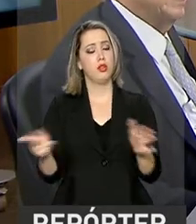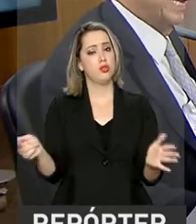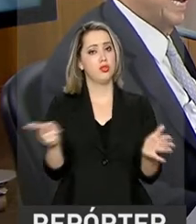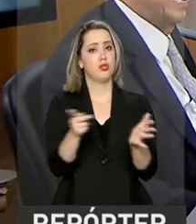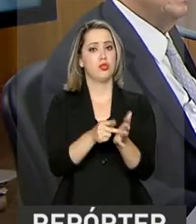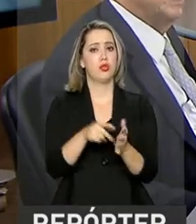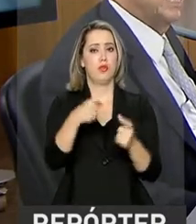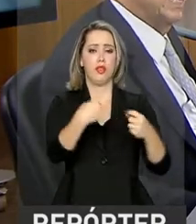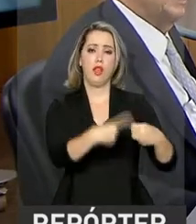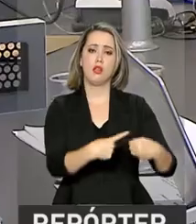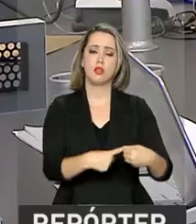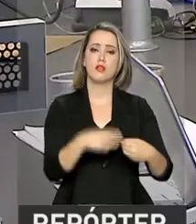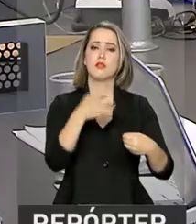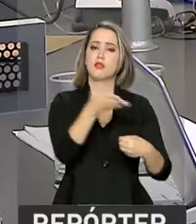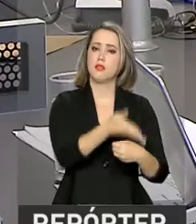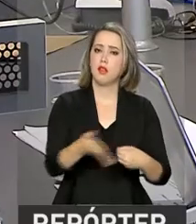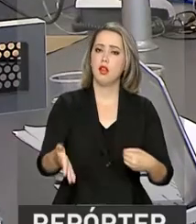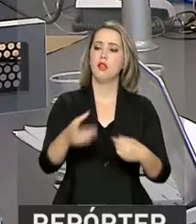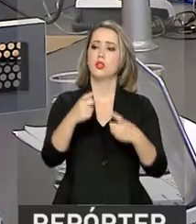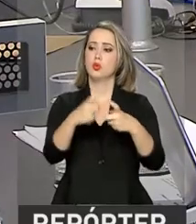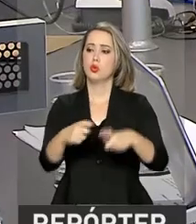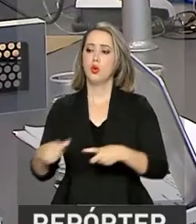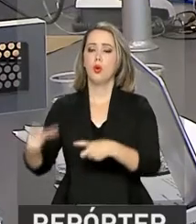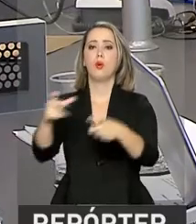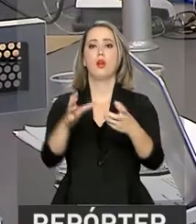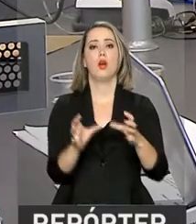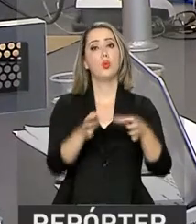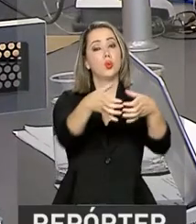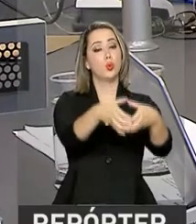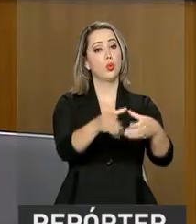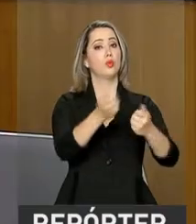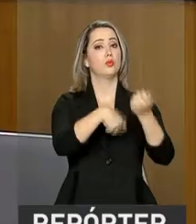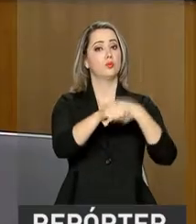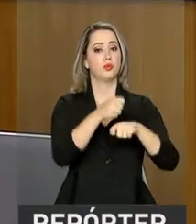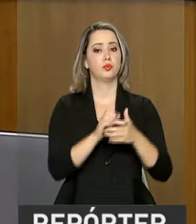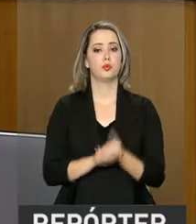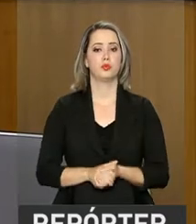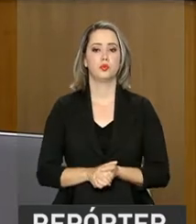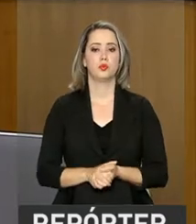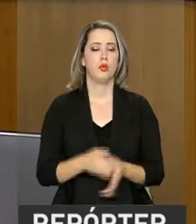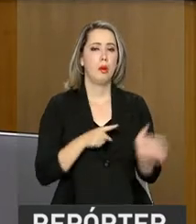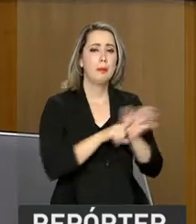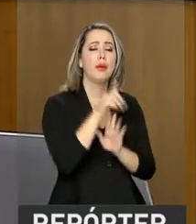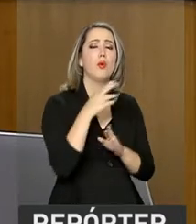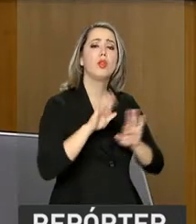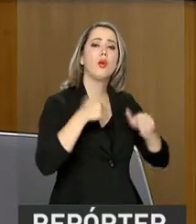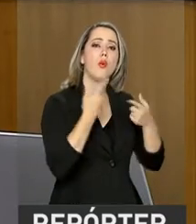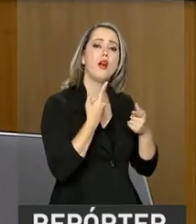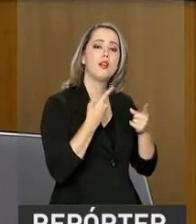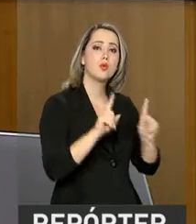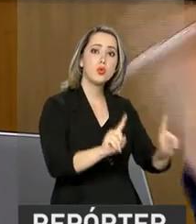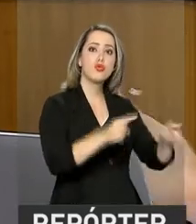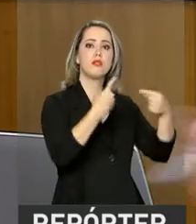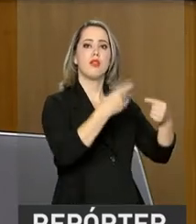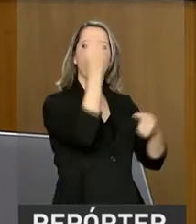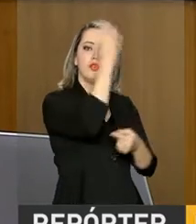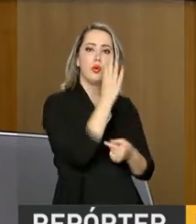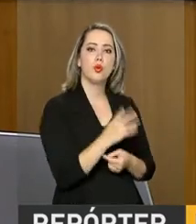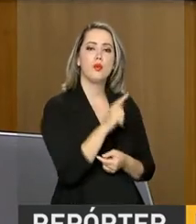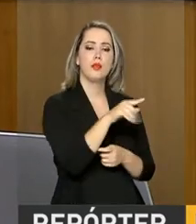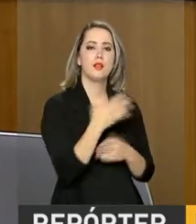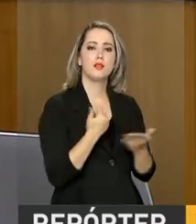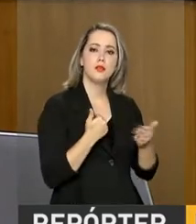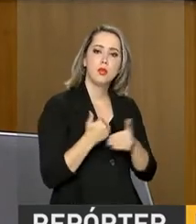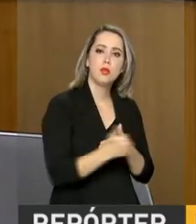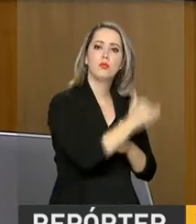daquela cidade daquela região daquele setor econômico quais são os desafios então do brasil daqui pra frente e vencida essa etapa das